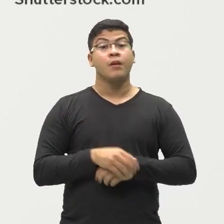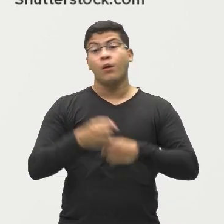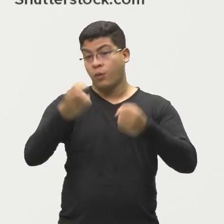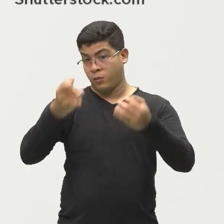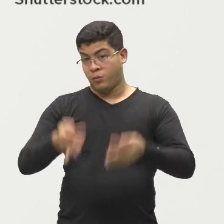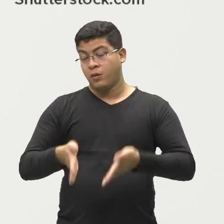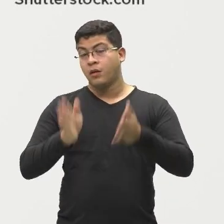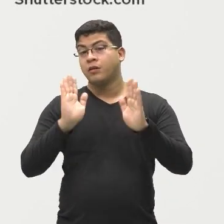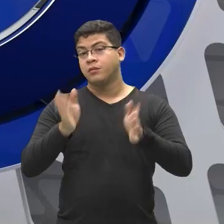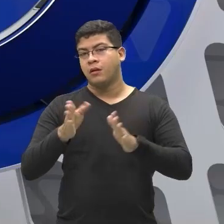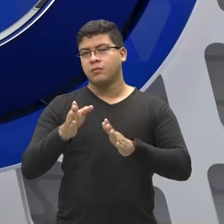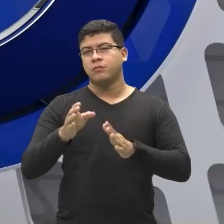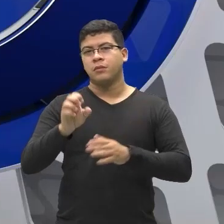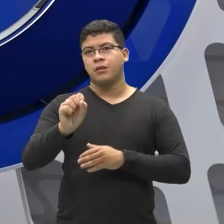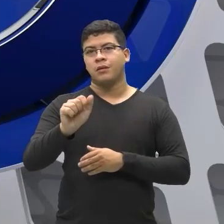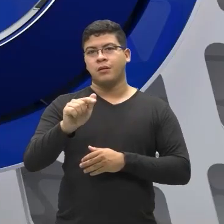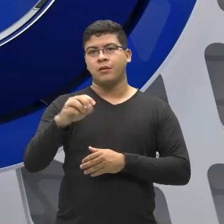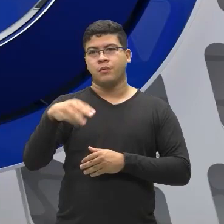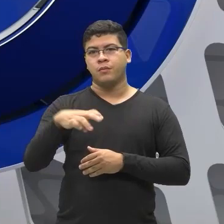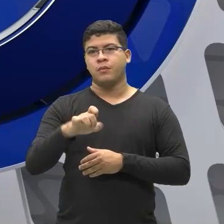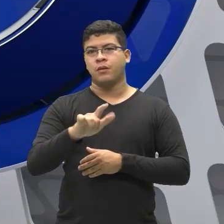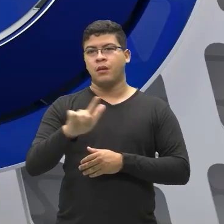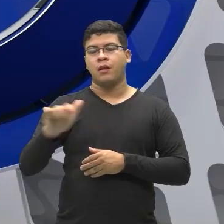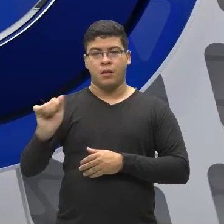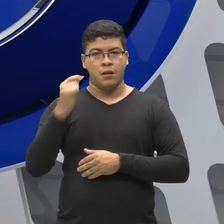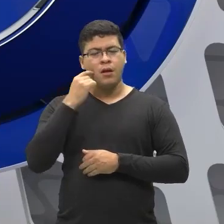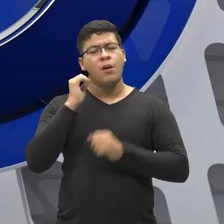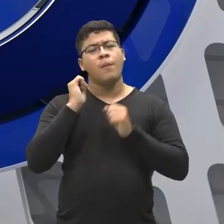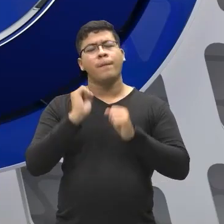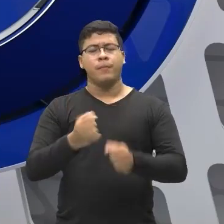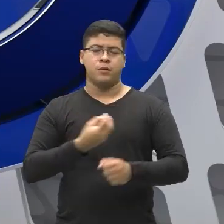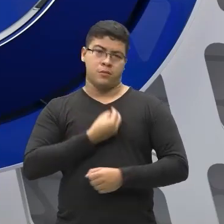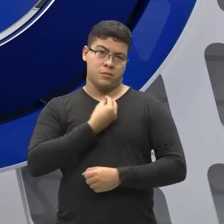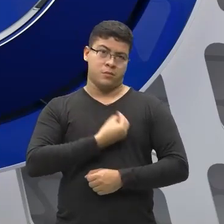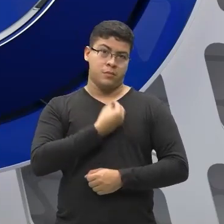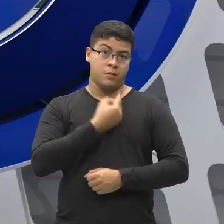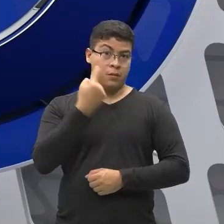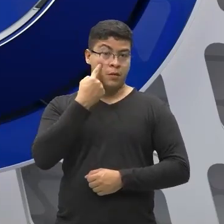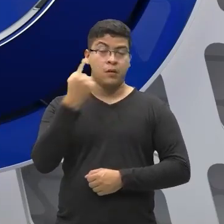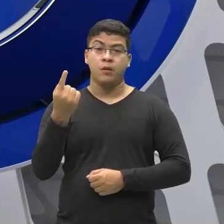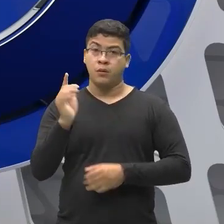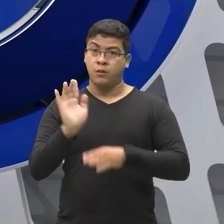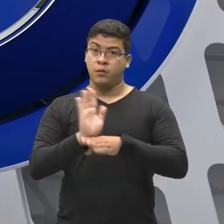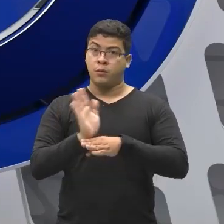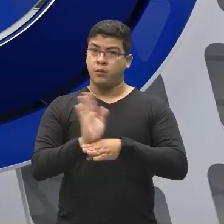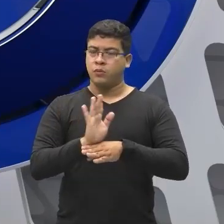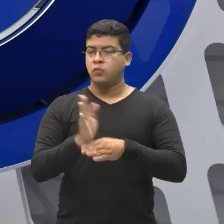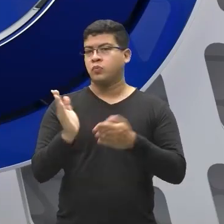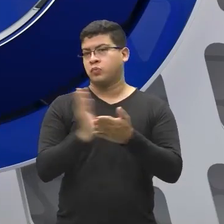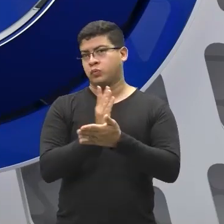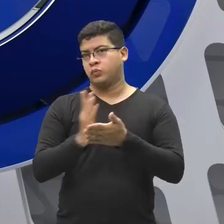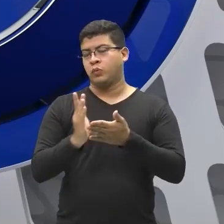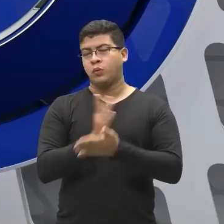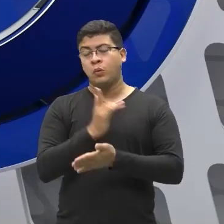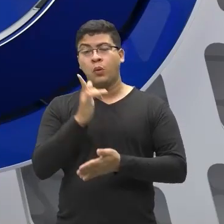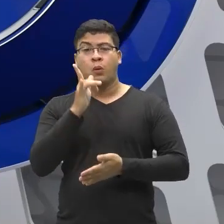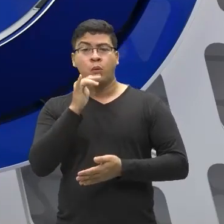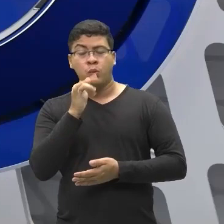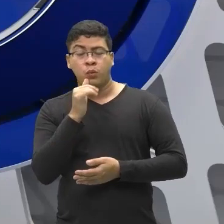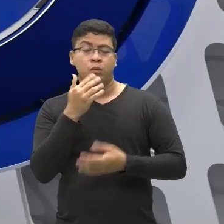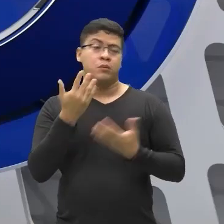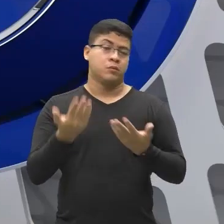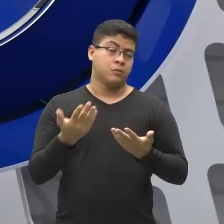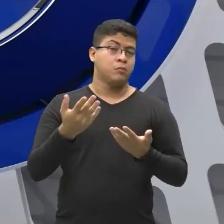da salmonela, que é uma bactéria que pode estar presente em alguns alimentos ou água, claro, né, se esse alimento ou se essa água